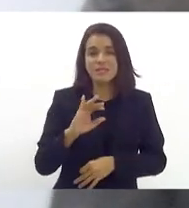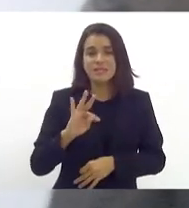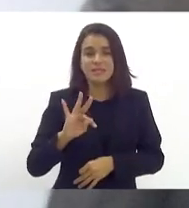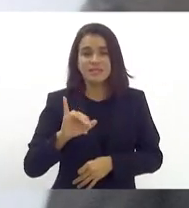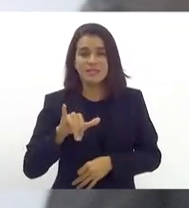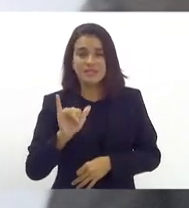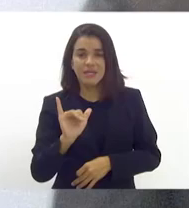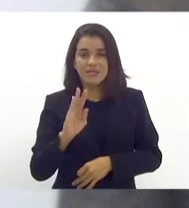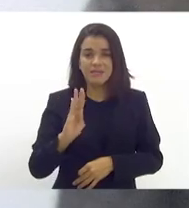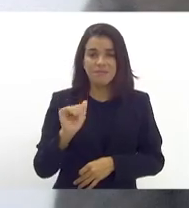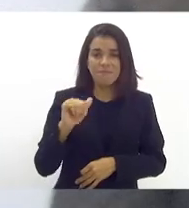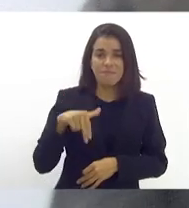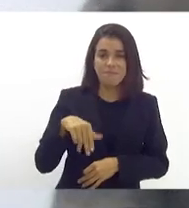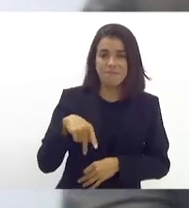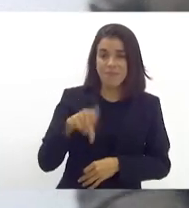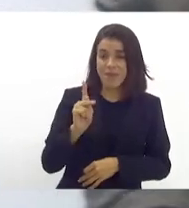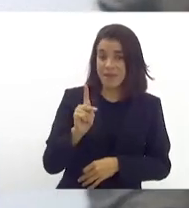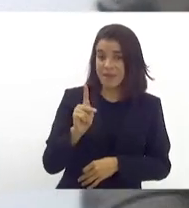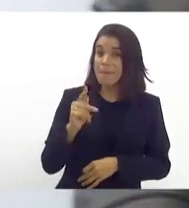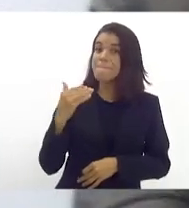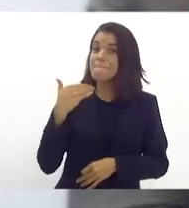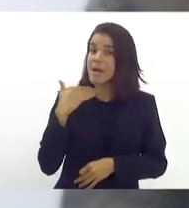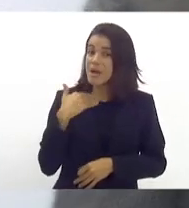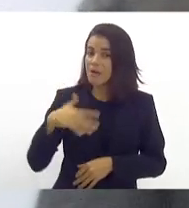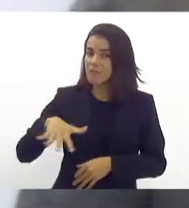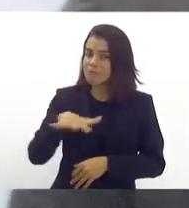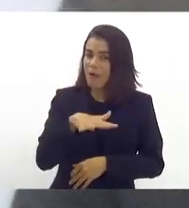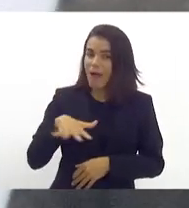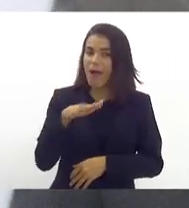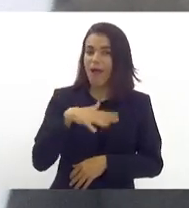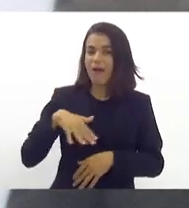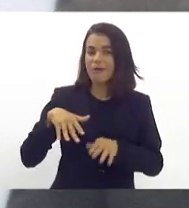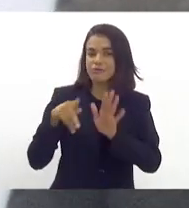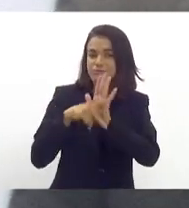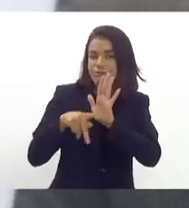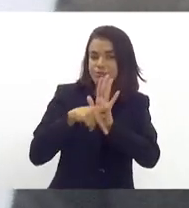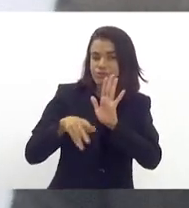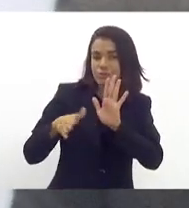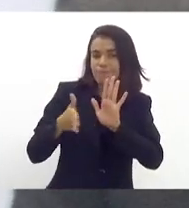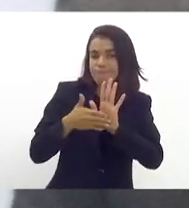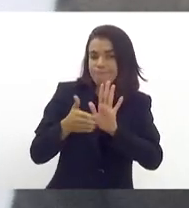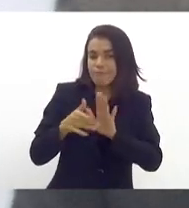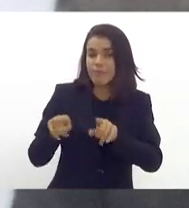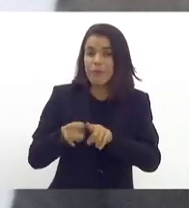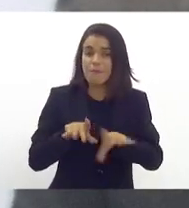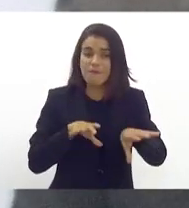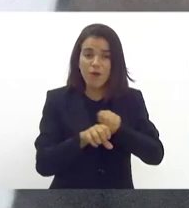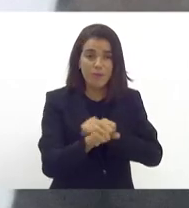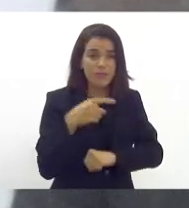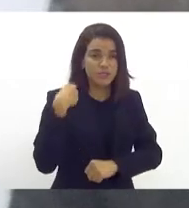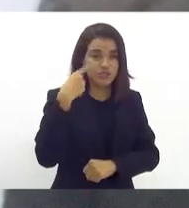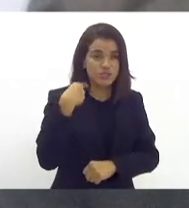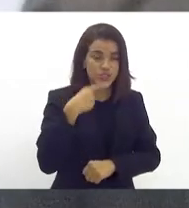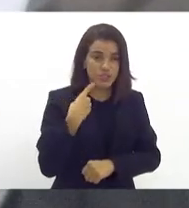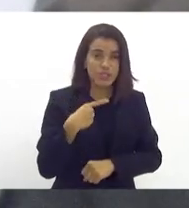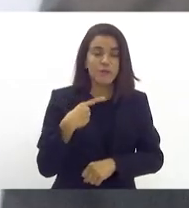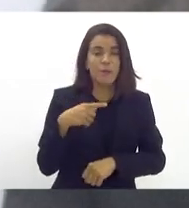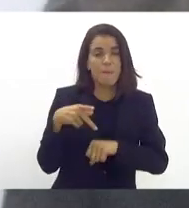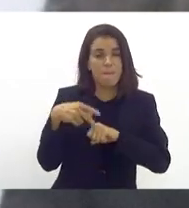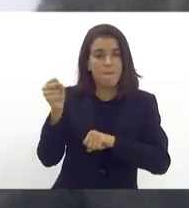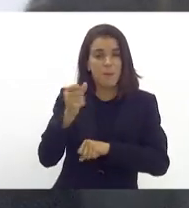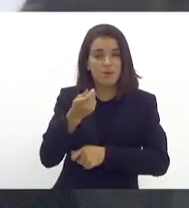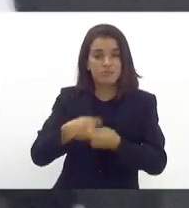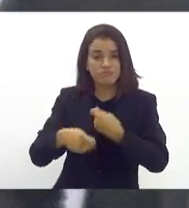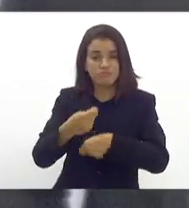Unibanco trabalhei em banco na área de projetos me formei em Direito fiz pós administração sei do que estou